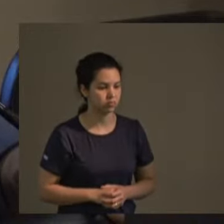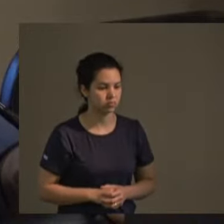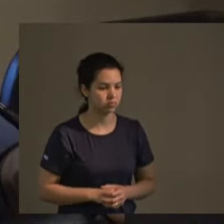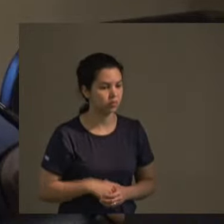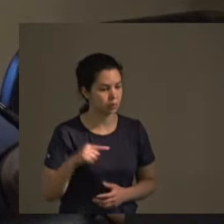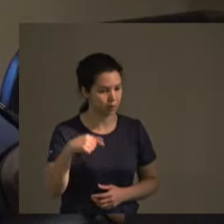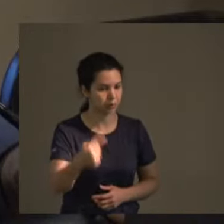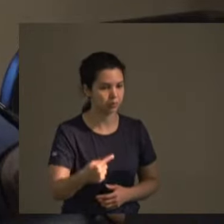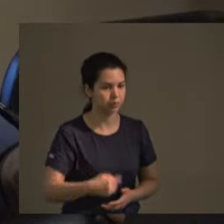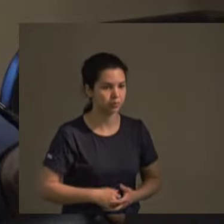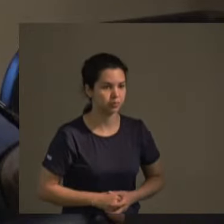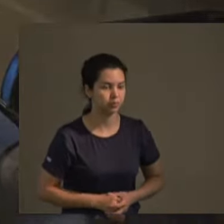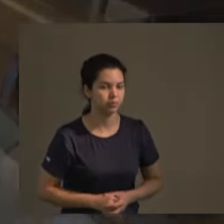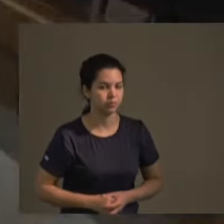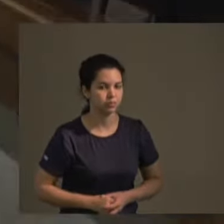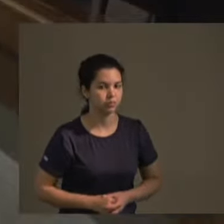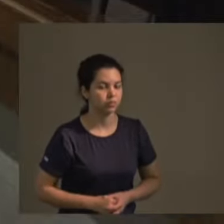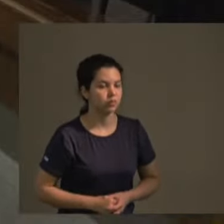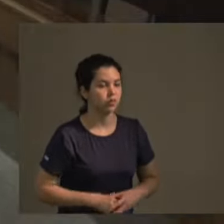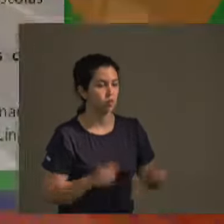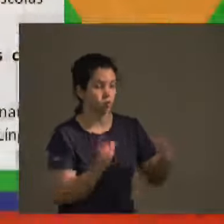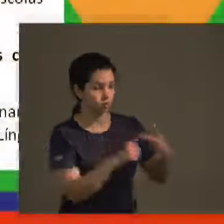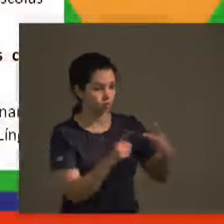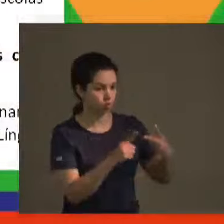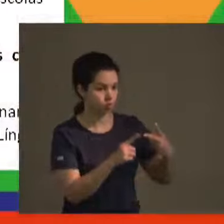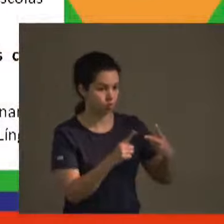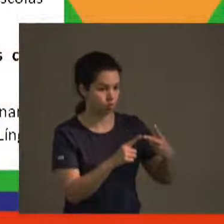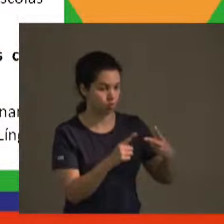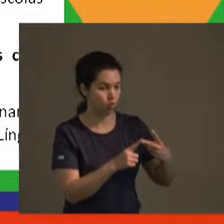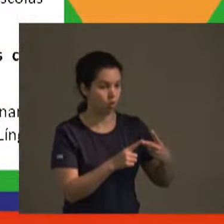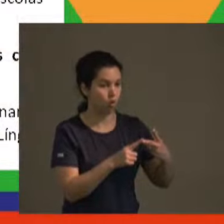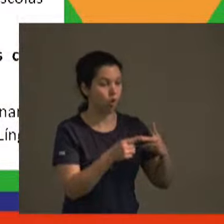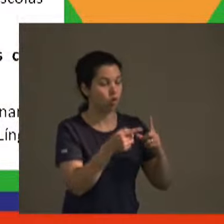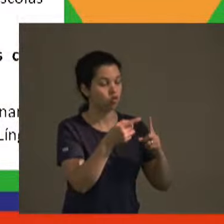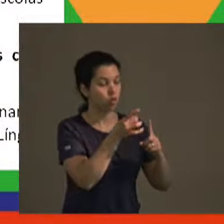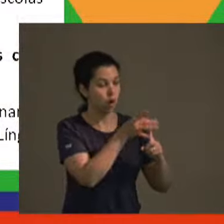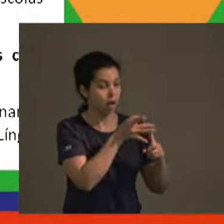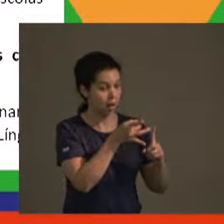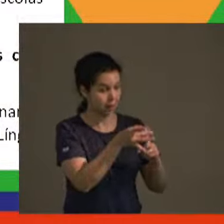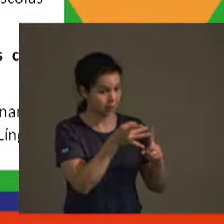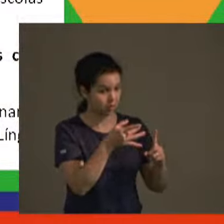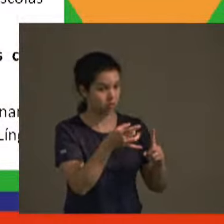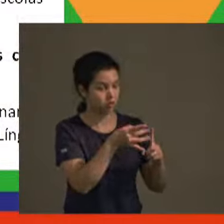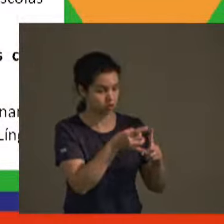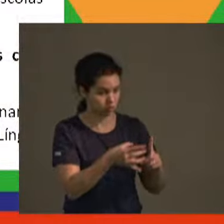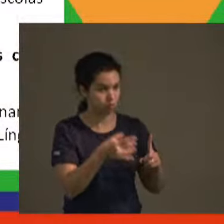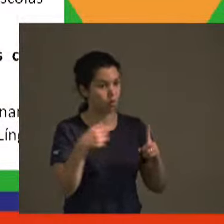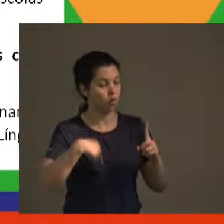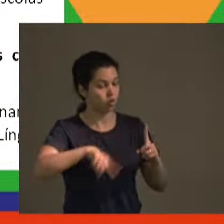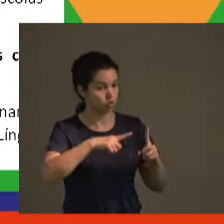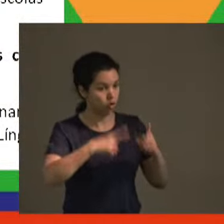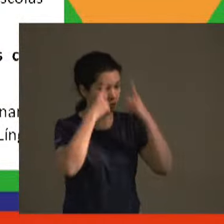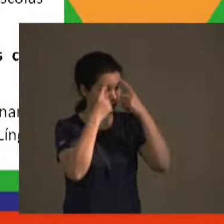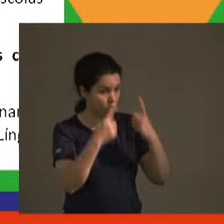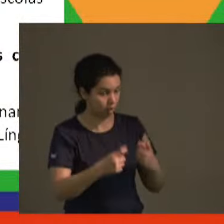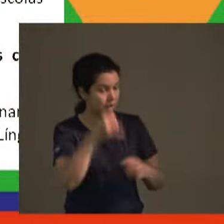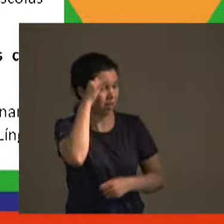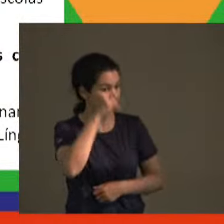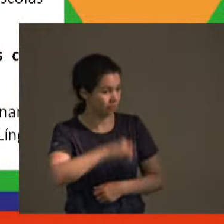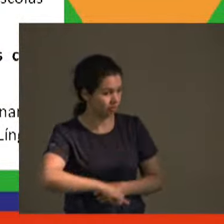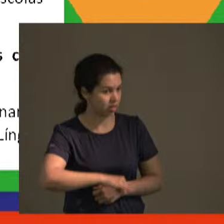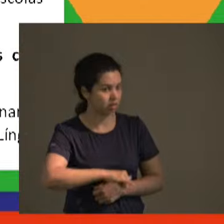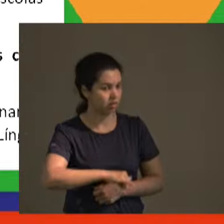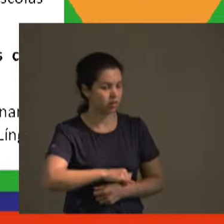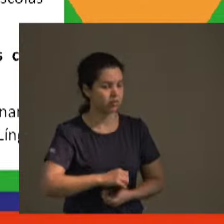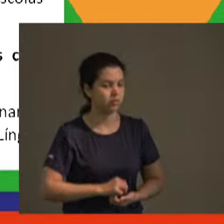Próxima. Para o eixo 2, enfrentamento ao capacitismo e à violência, ressaltamos: 1. Formação de 15